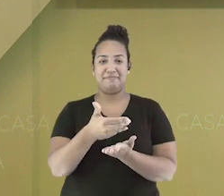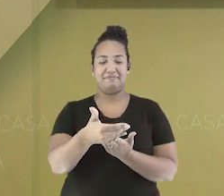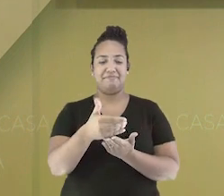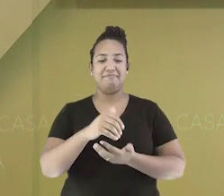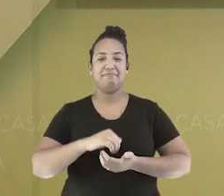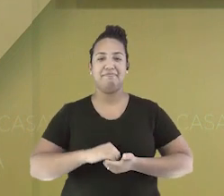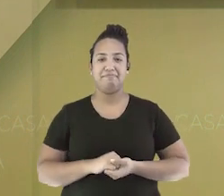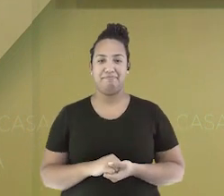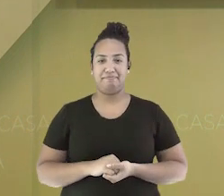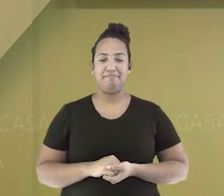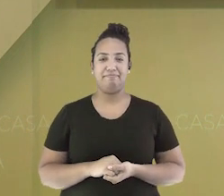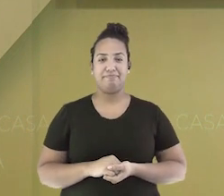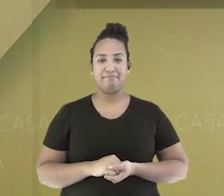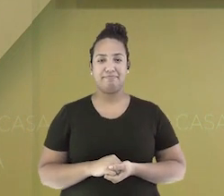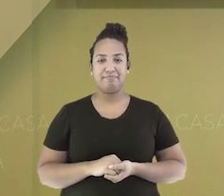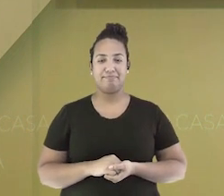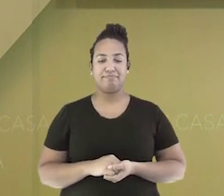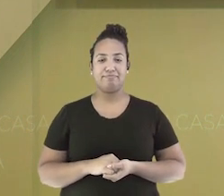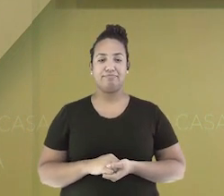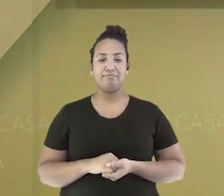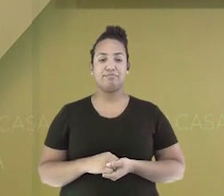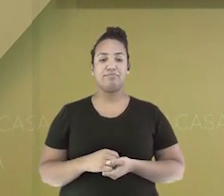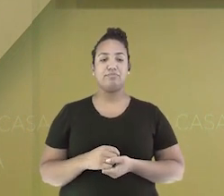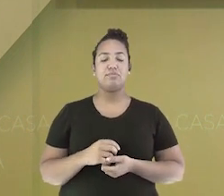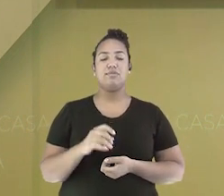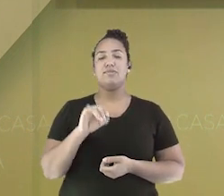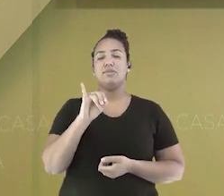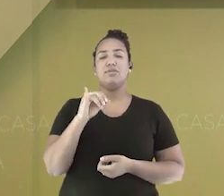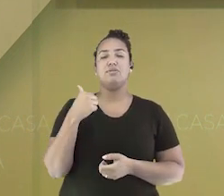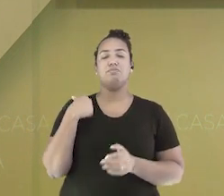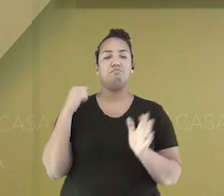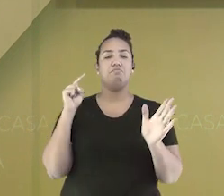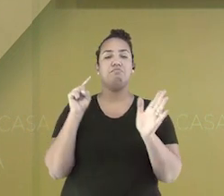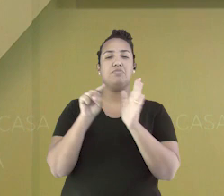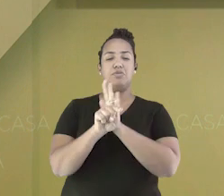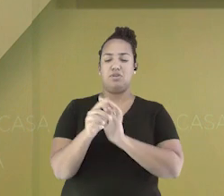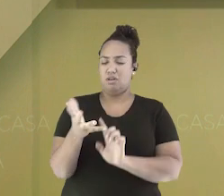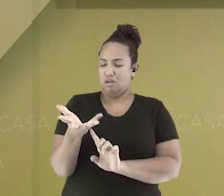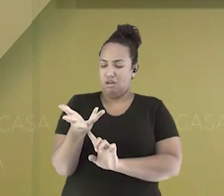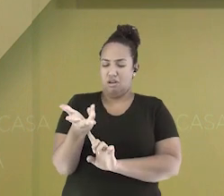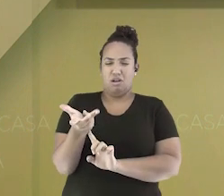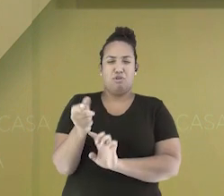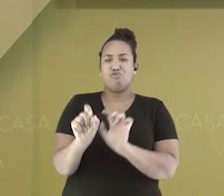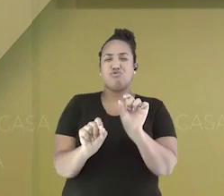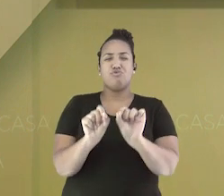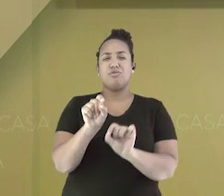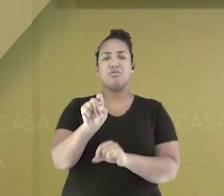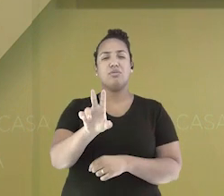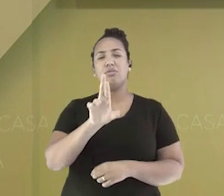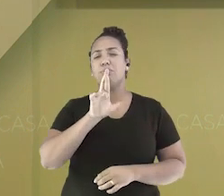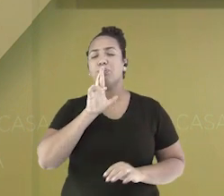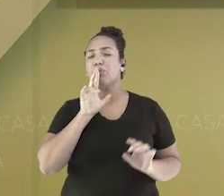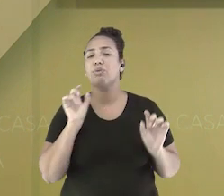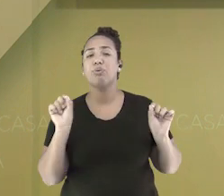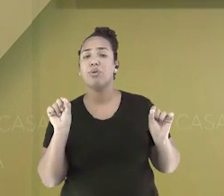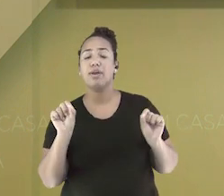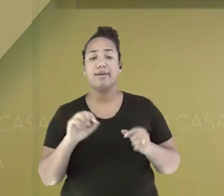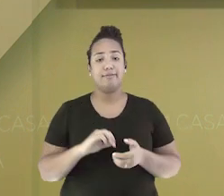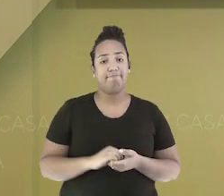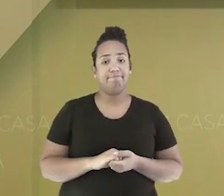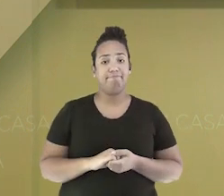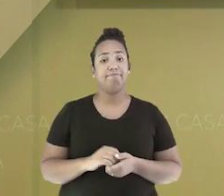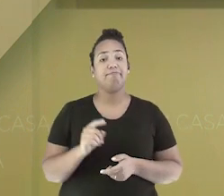cumpridas, vamos para o nosso programa. O que você responderia se eu perguntasse o que é arte? Talvez no